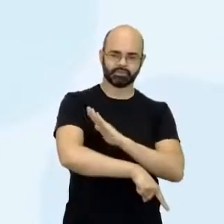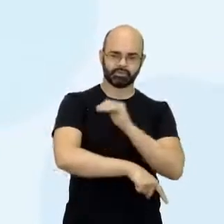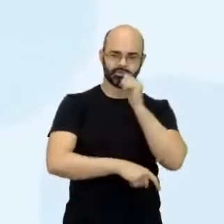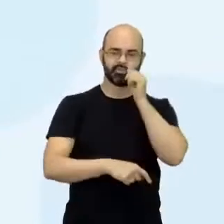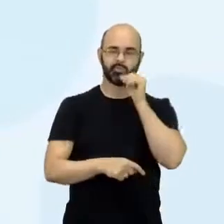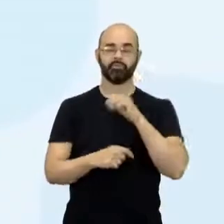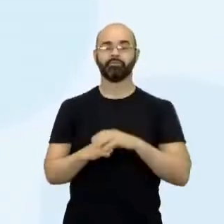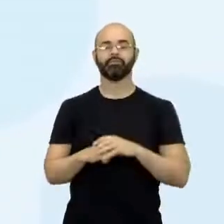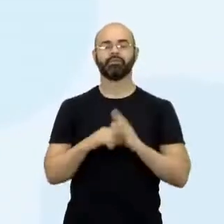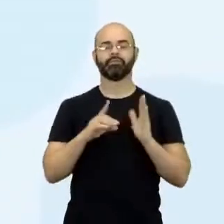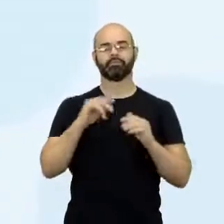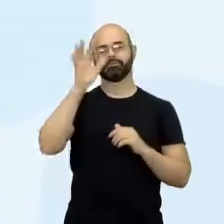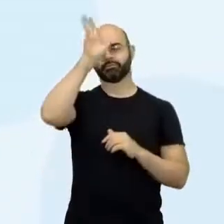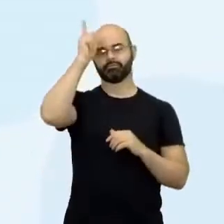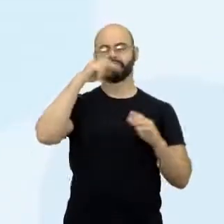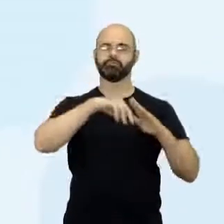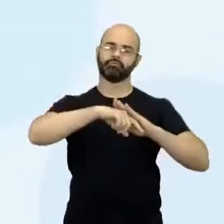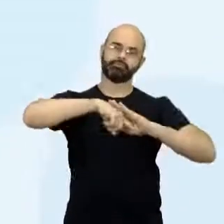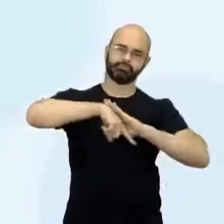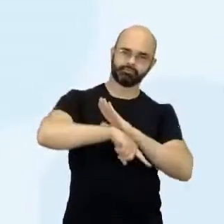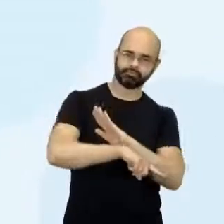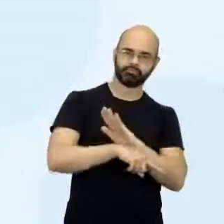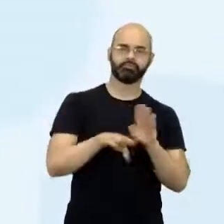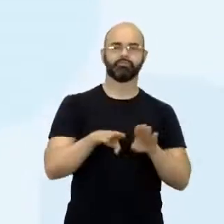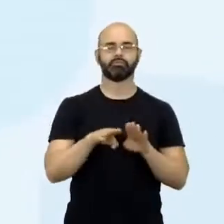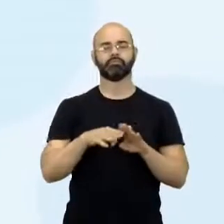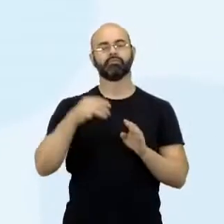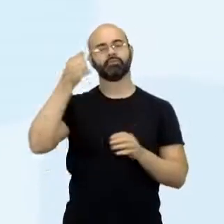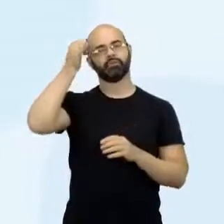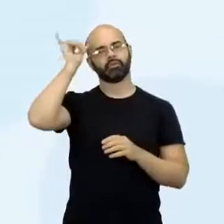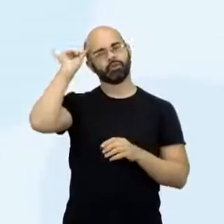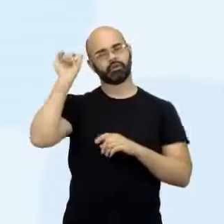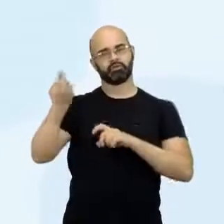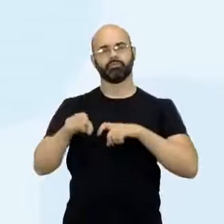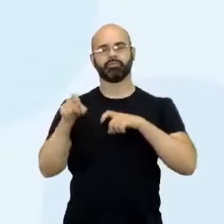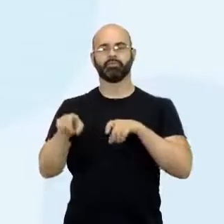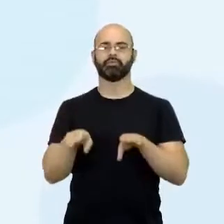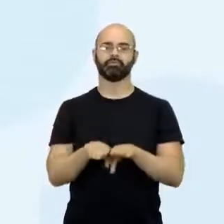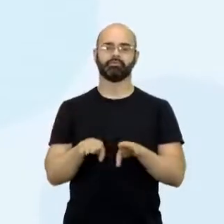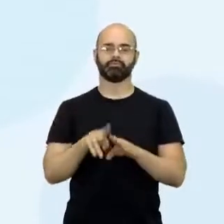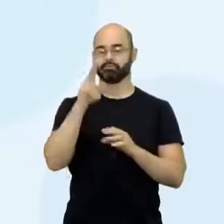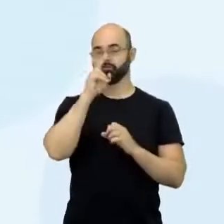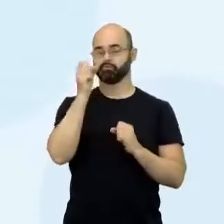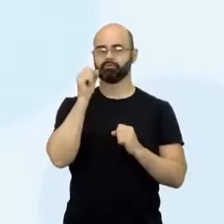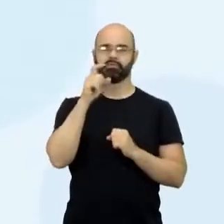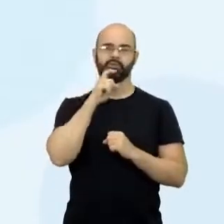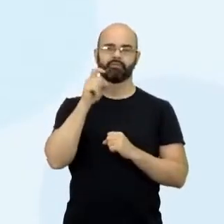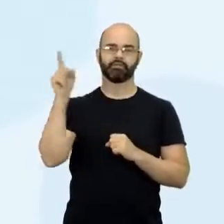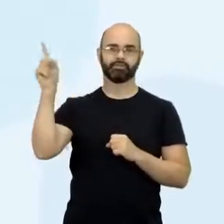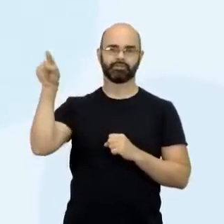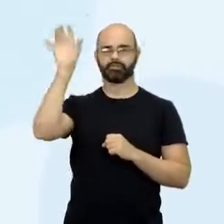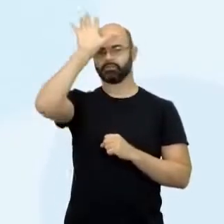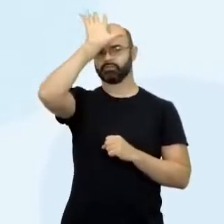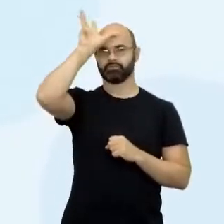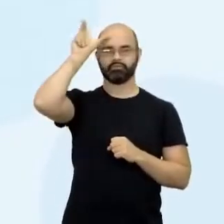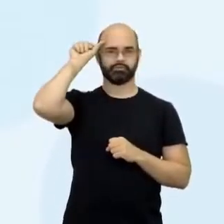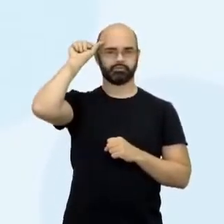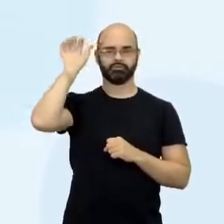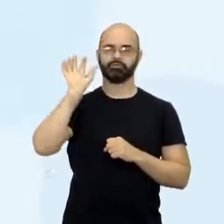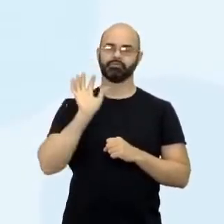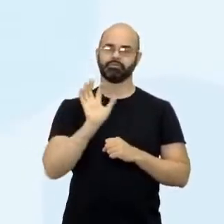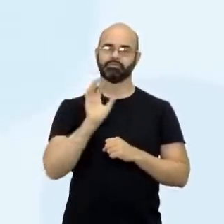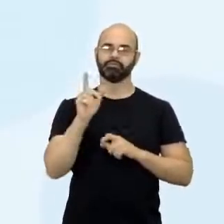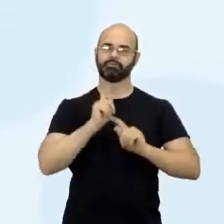Amazônia é conhecida por isso, pela extração e pela agropecuária fortemente. Então, essa região que está em verde, ela tem essas